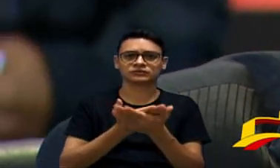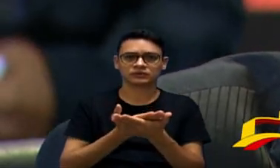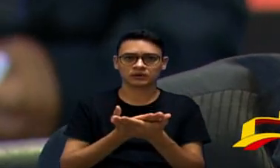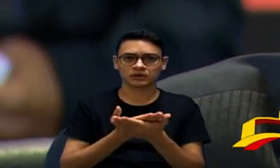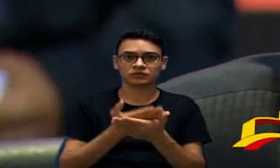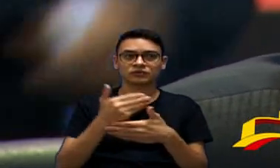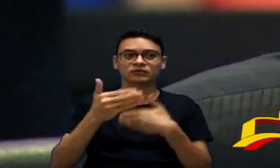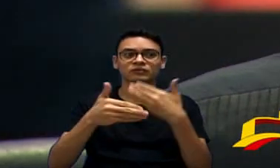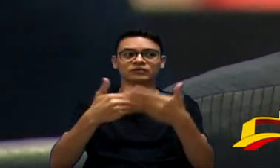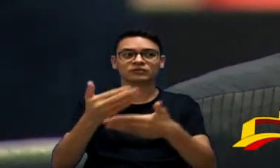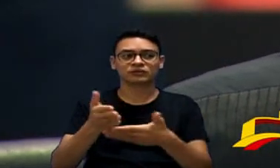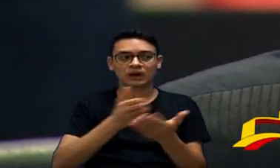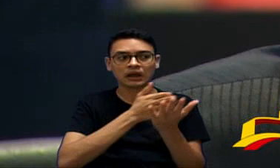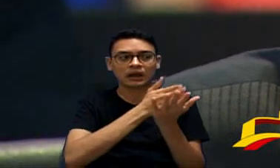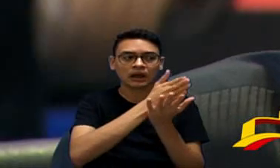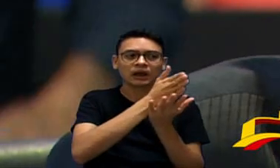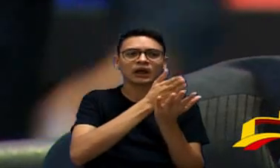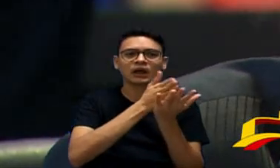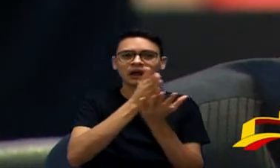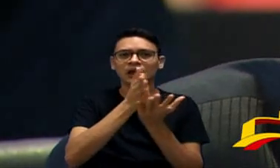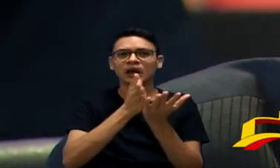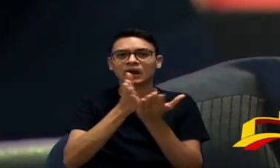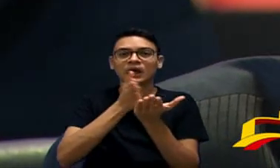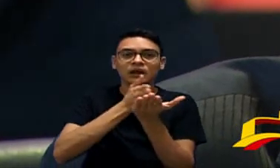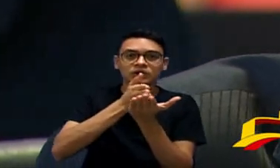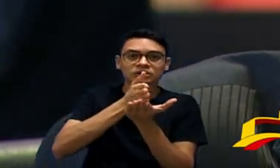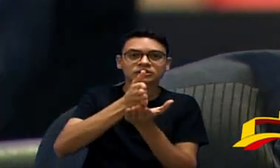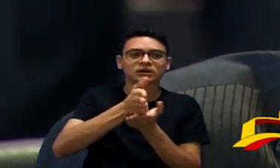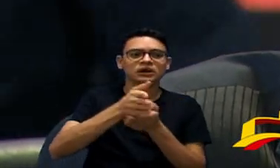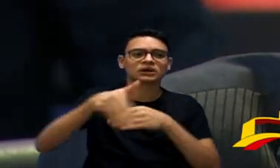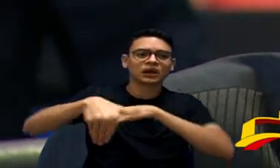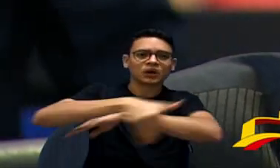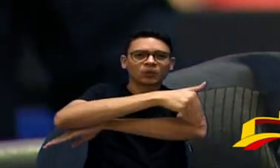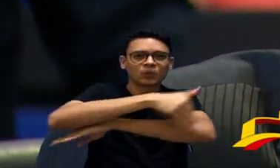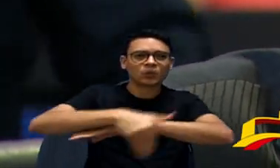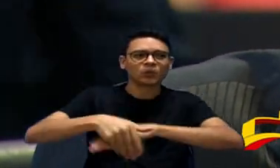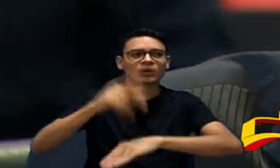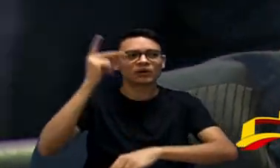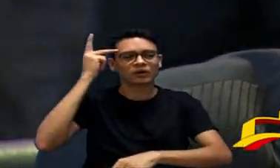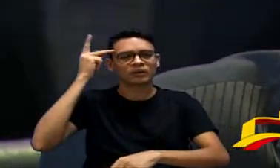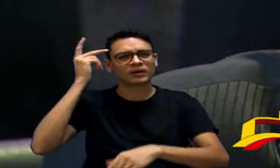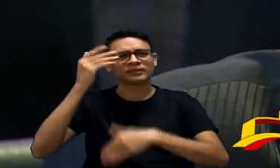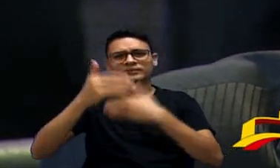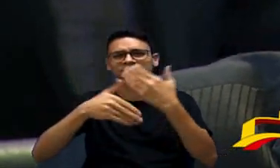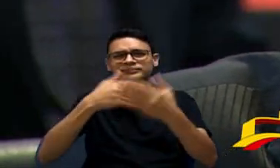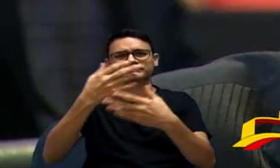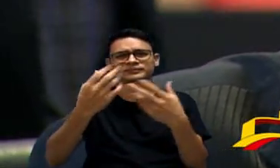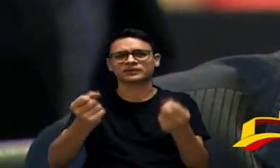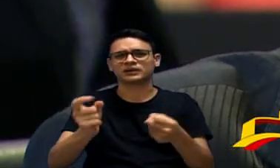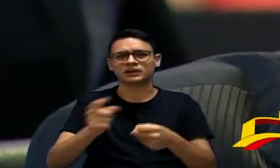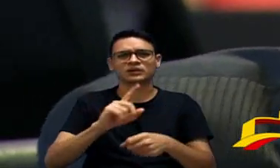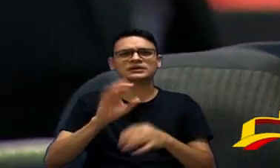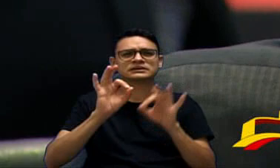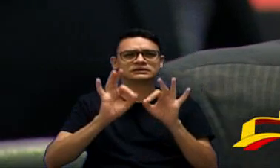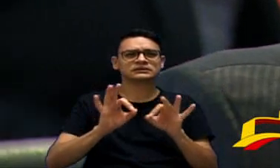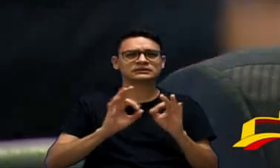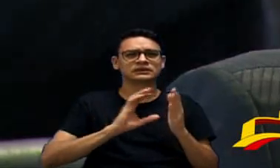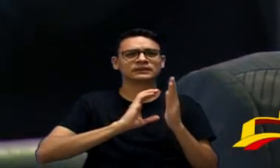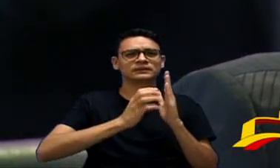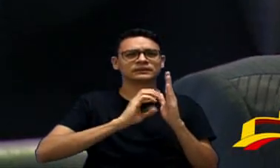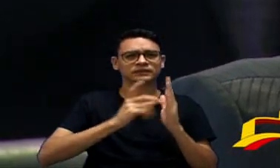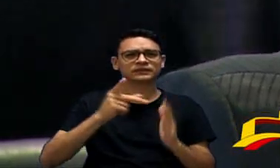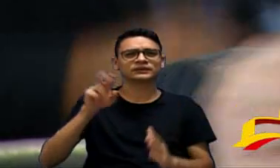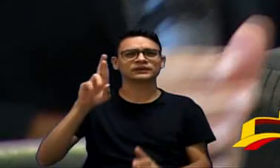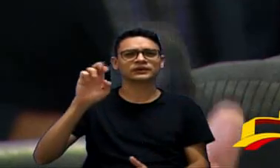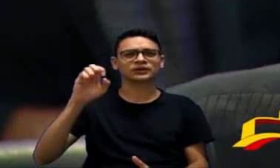está estudando para conhecer as estradas de São Paulo, que nem isso ele conhece, não vai ser ele com certeza. Pode ter certeza que o republicano vai estar lá caçando uma boquinha novamente,